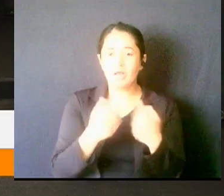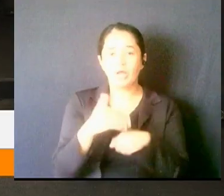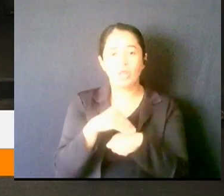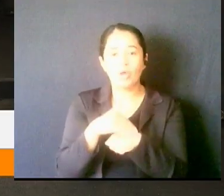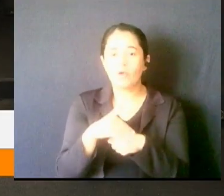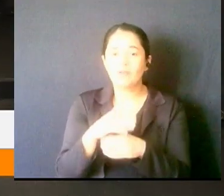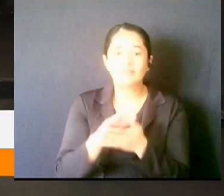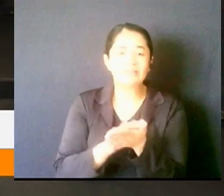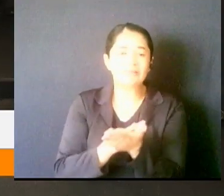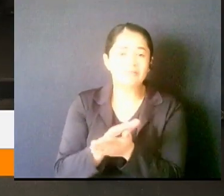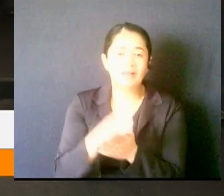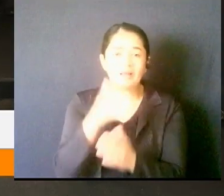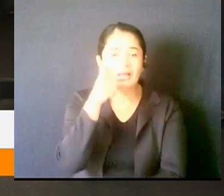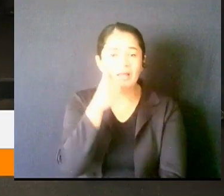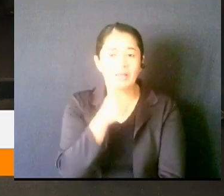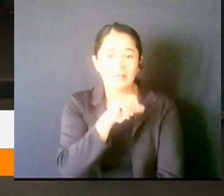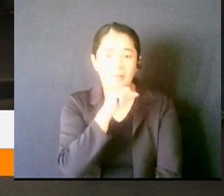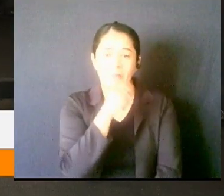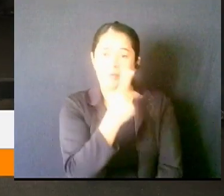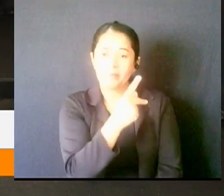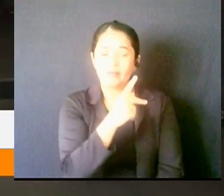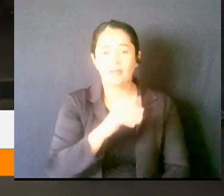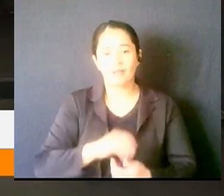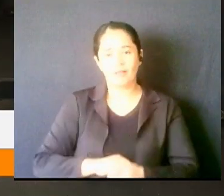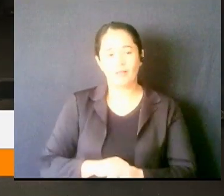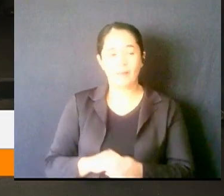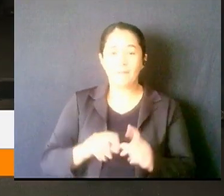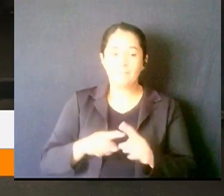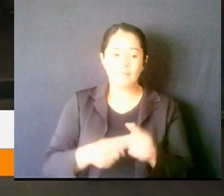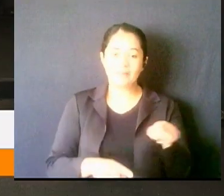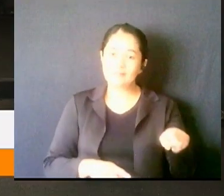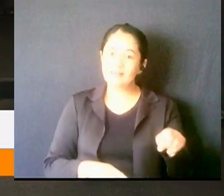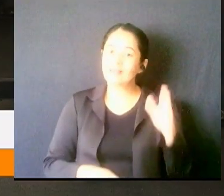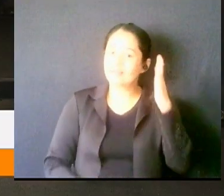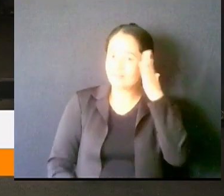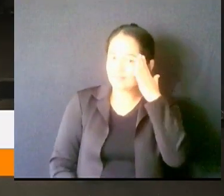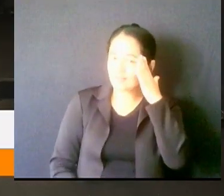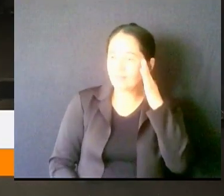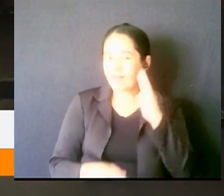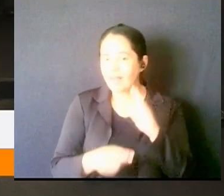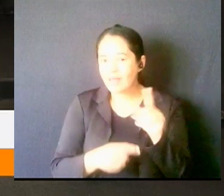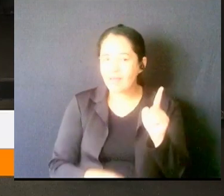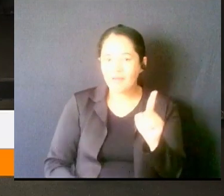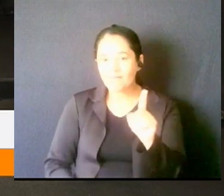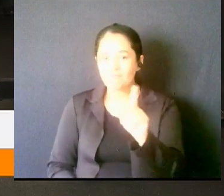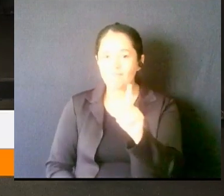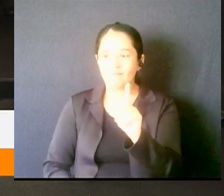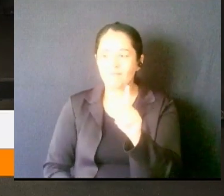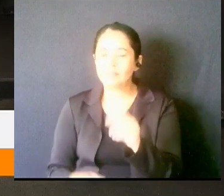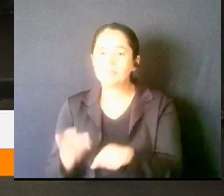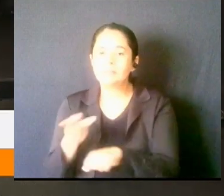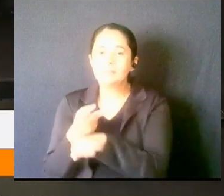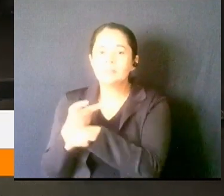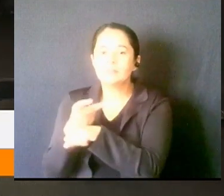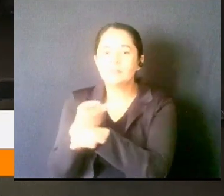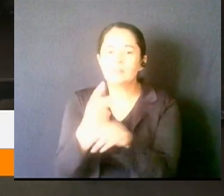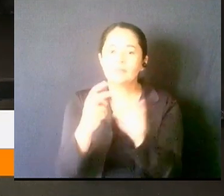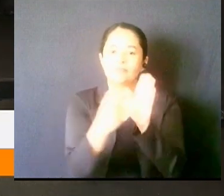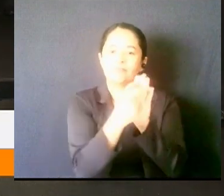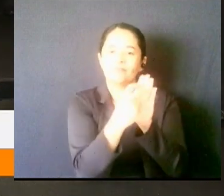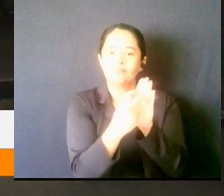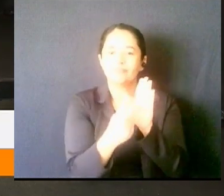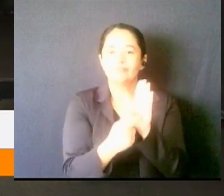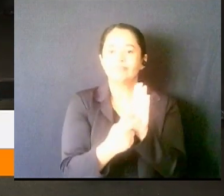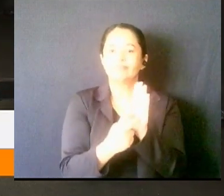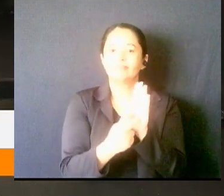ela sabe do método contraceptivo. Ela vai e tenta buscar aí o anticoncepcional, que é o básico que todo